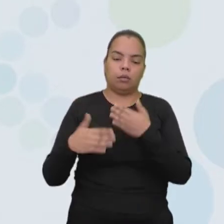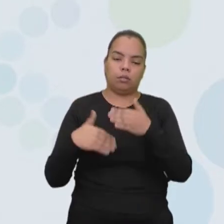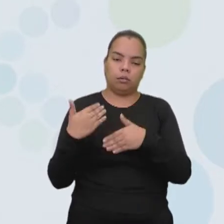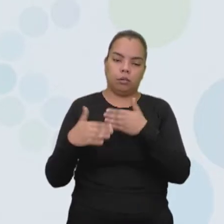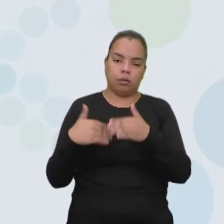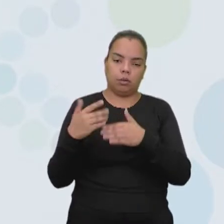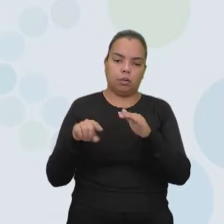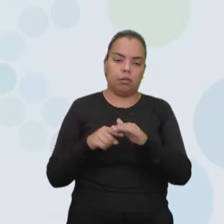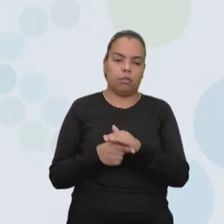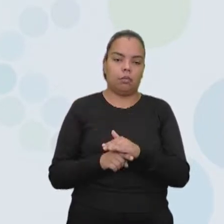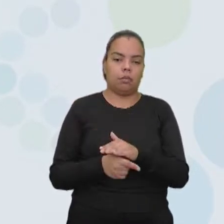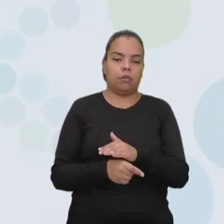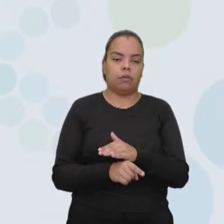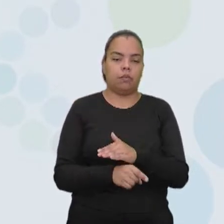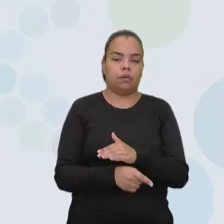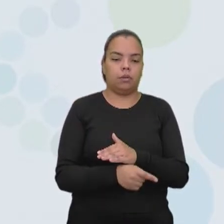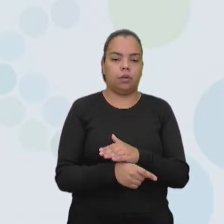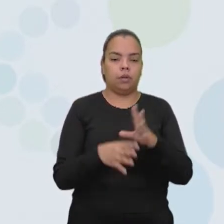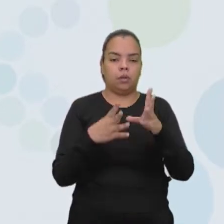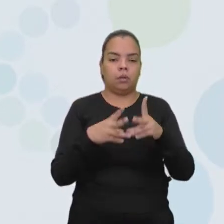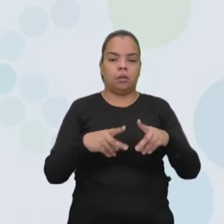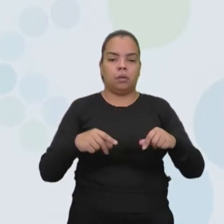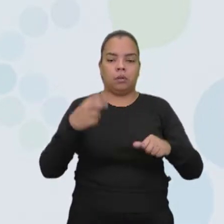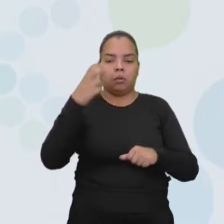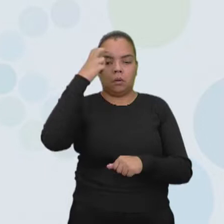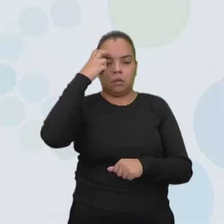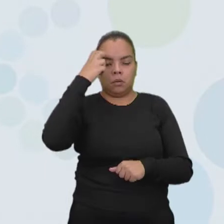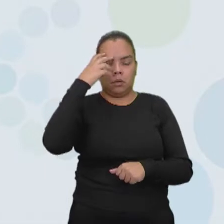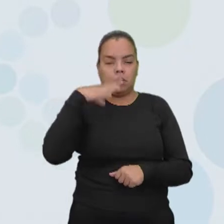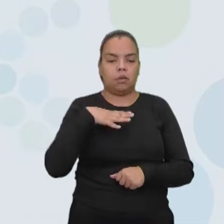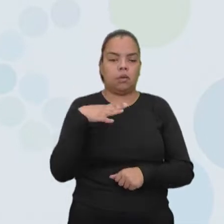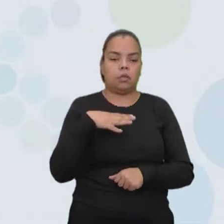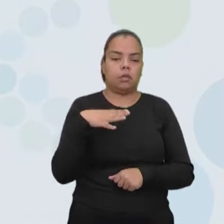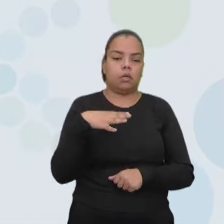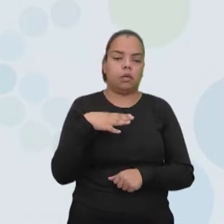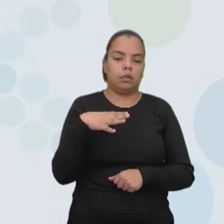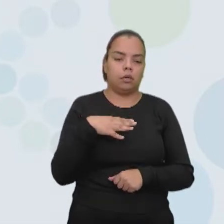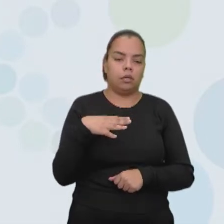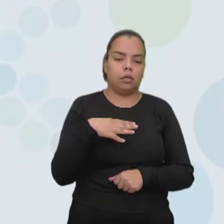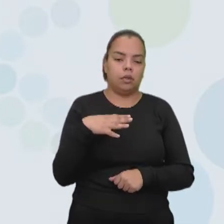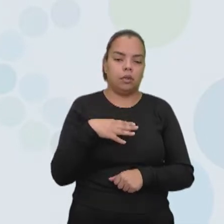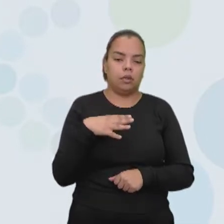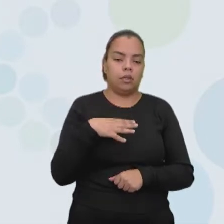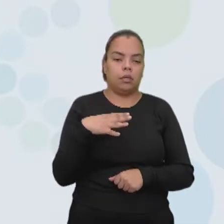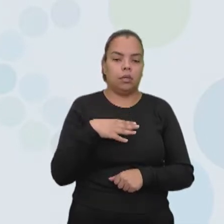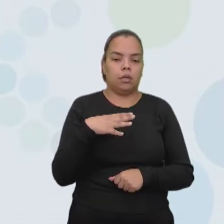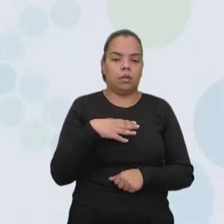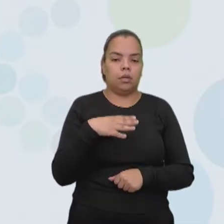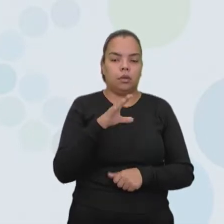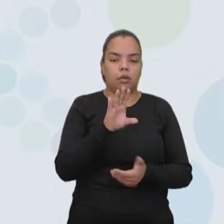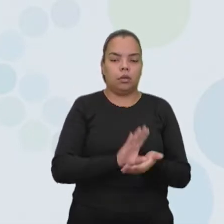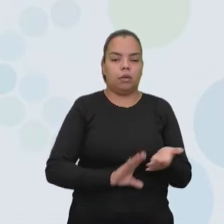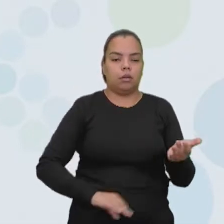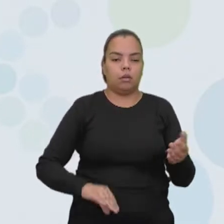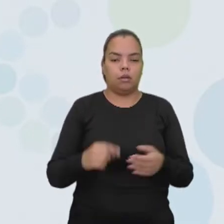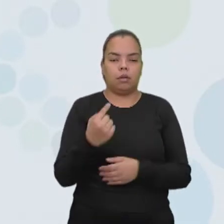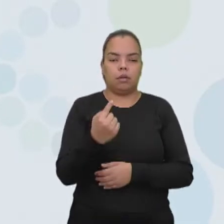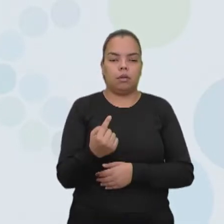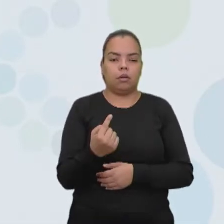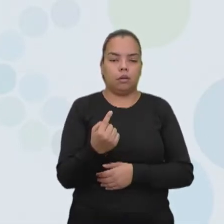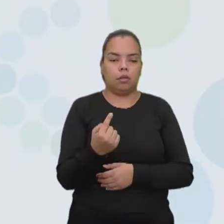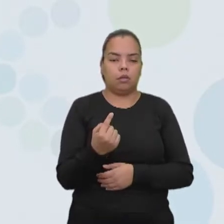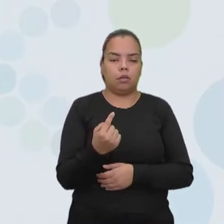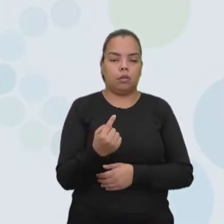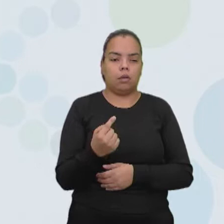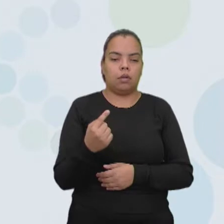aprofundamento, a cultura do solo, do campo, a cidade, faz parte deste aprofundamento a unidade curricular 1,